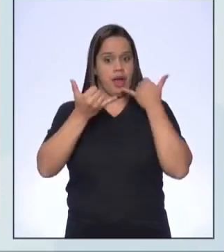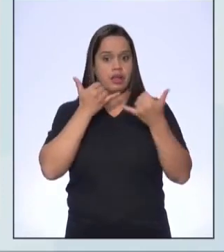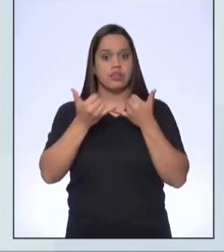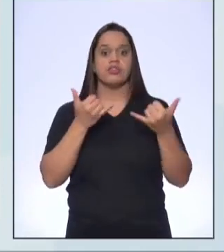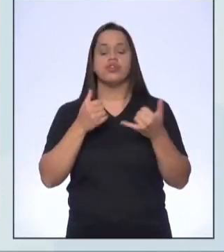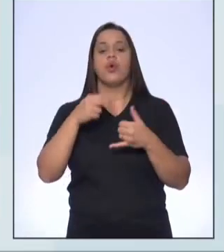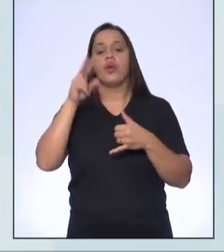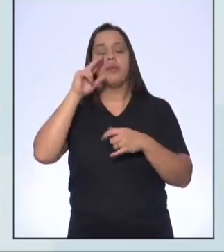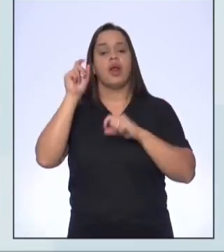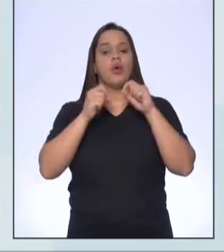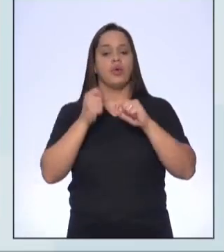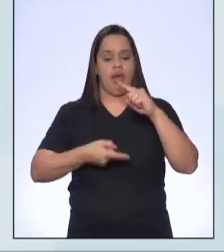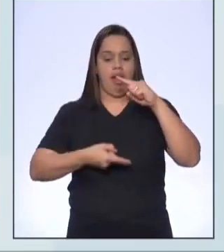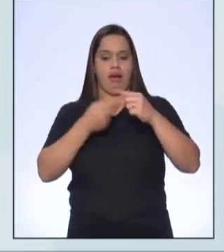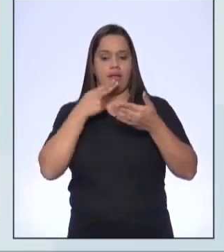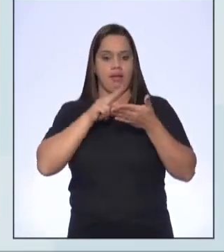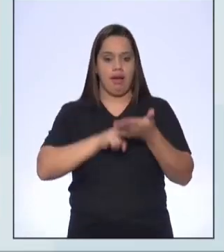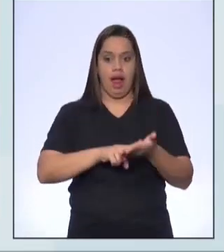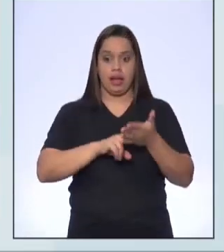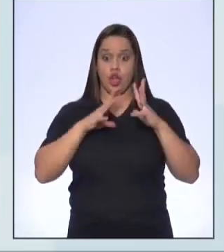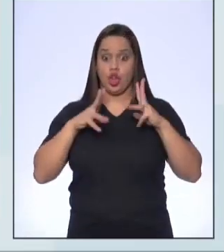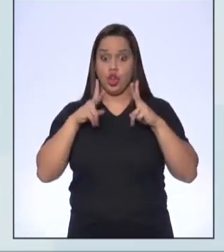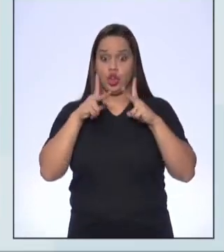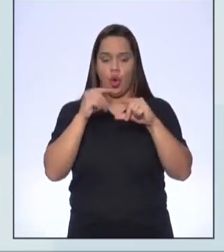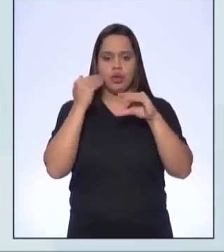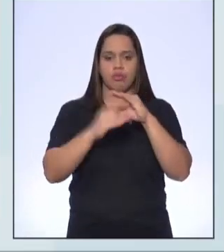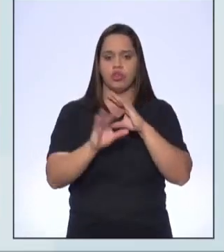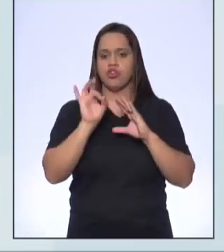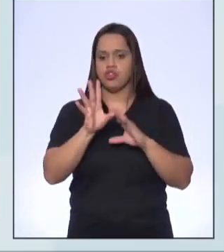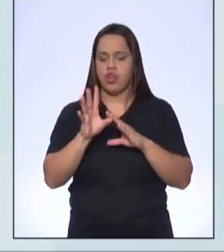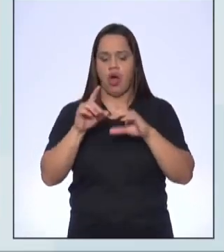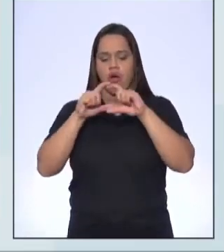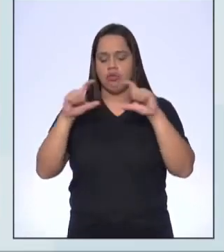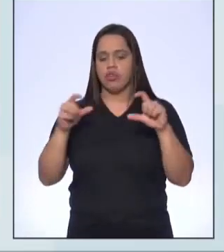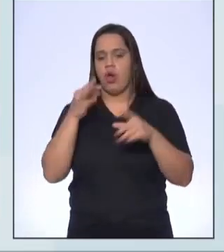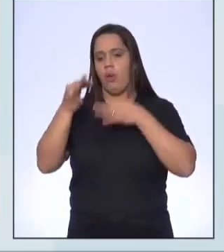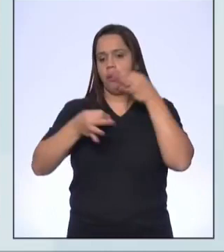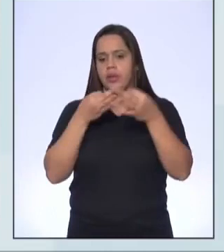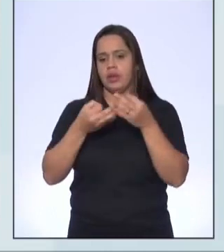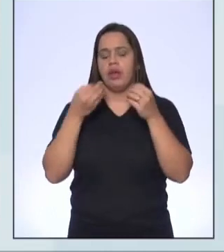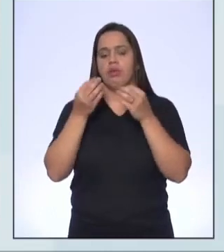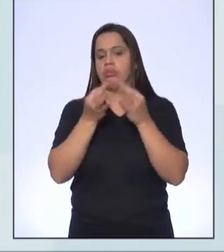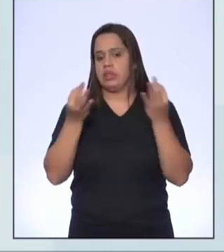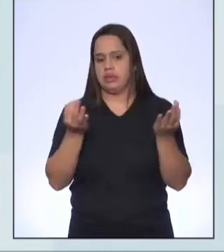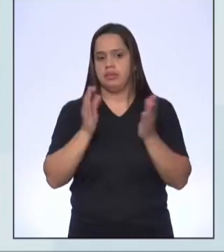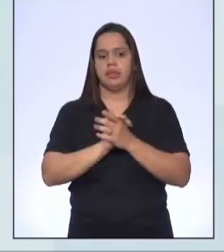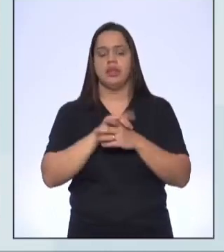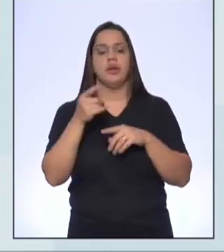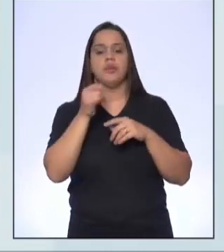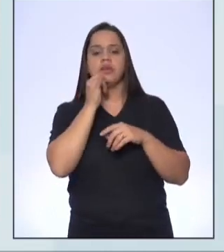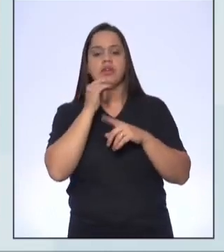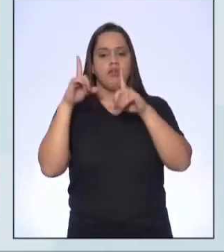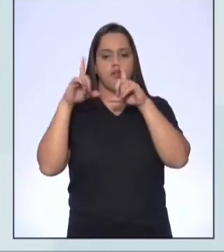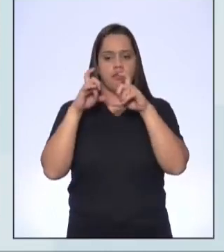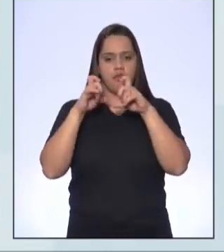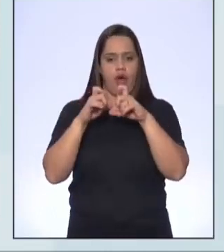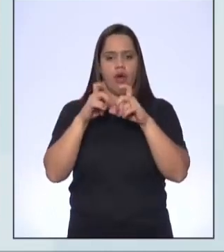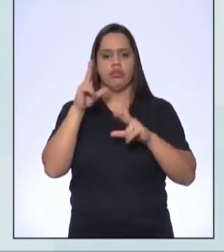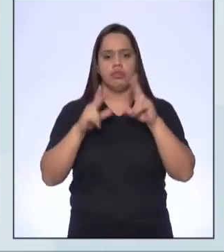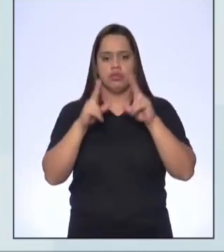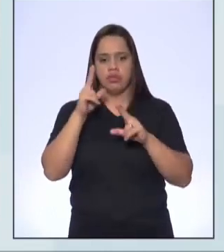publicada na íntegra, na seção destinada, né? Podendo ser apenas colocada com as sugestões básicas, como, por exemplo, fotoreportagem, edição